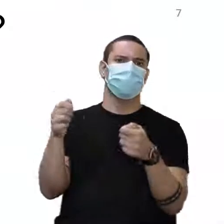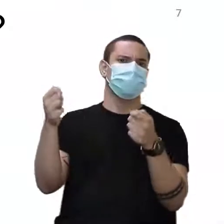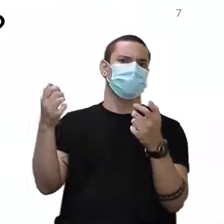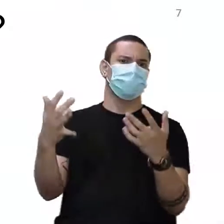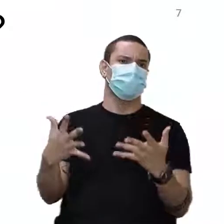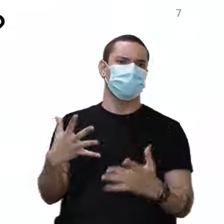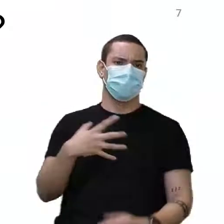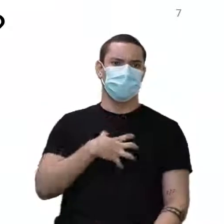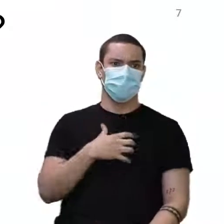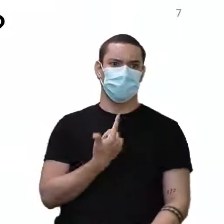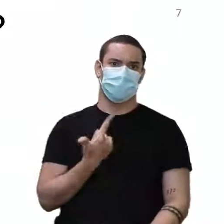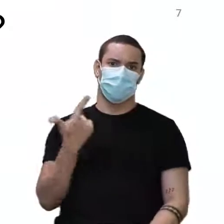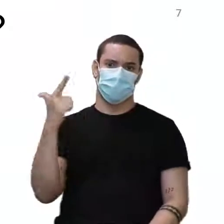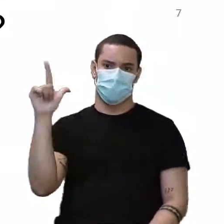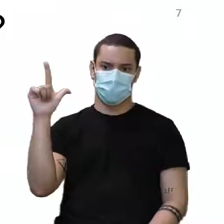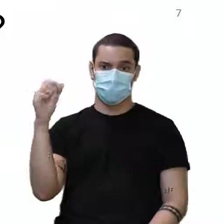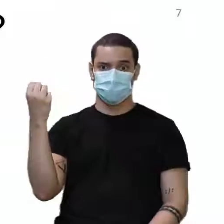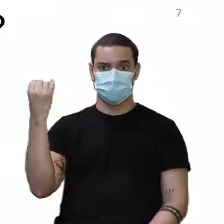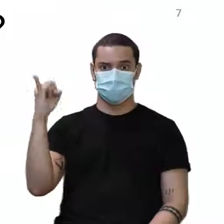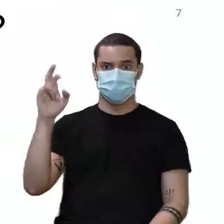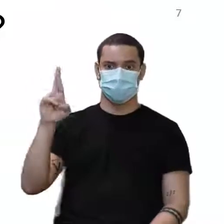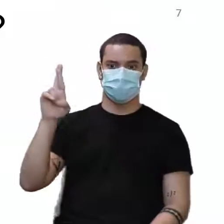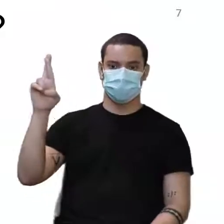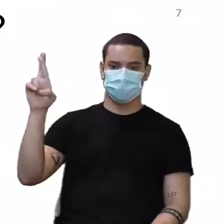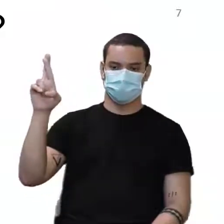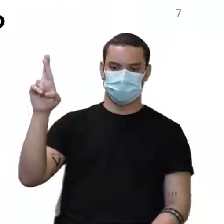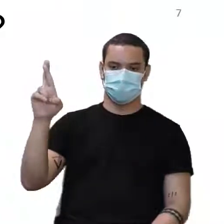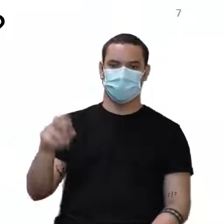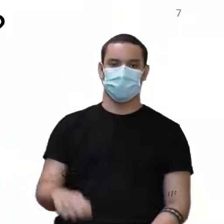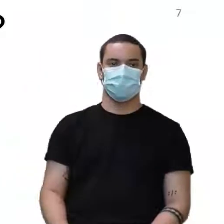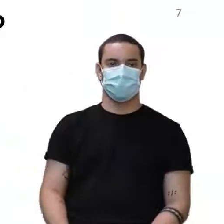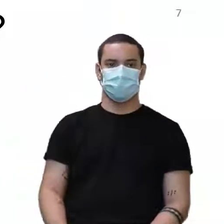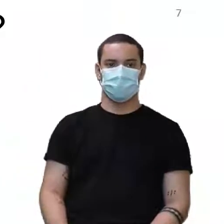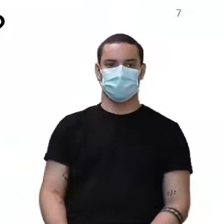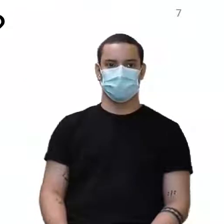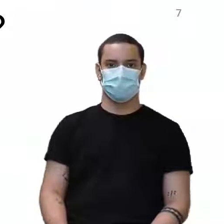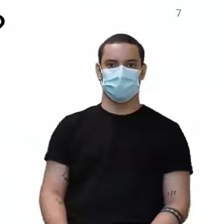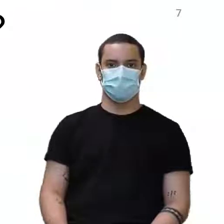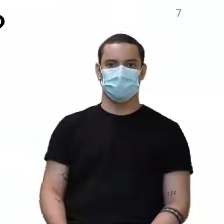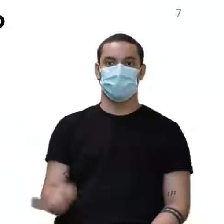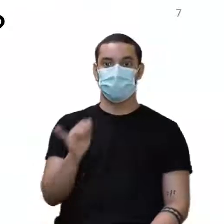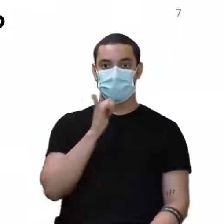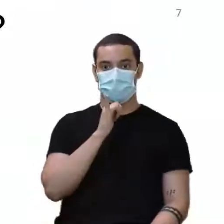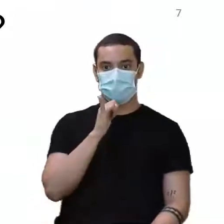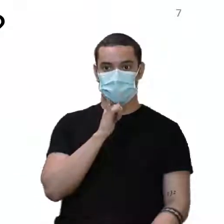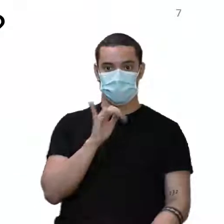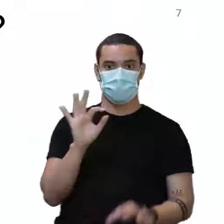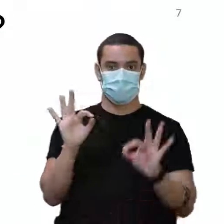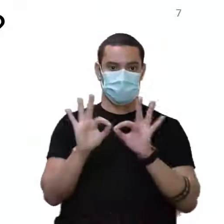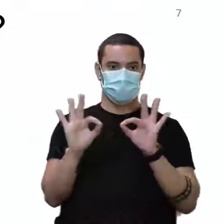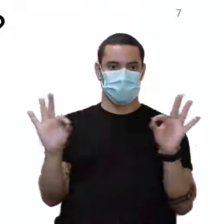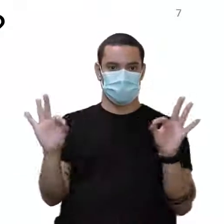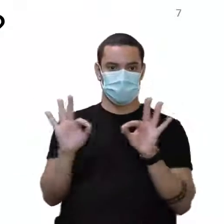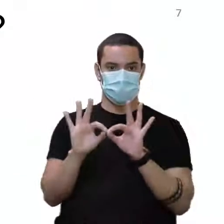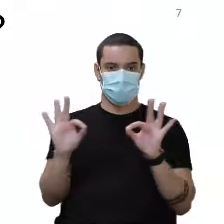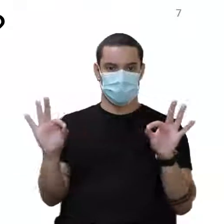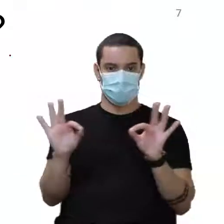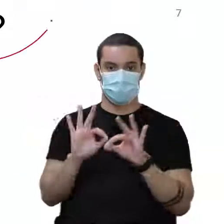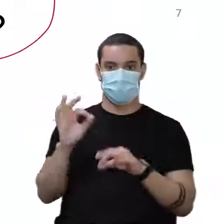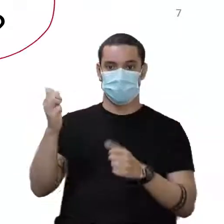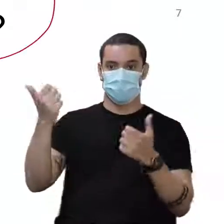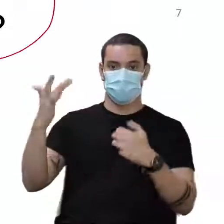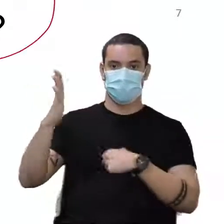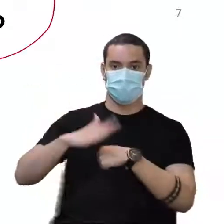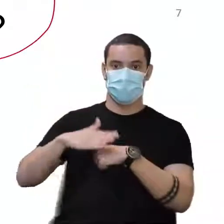outra forma, se ela quisesse, que é o seguinte. No caso, alguém falando dela aqui nessa frase, porque alguém está falando dessa